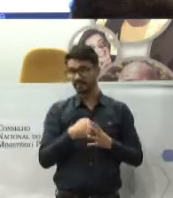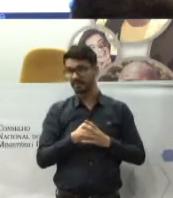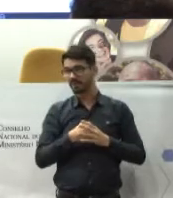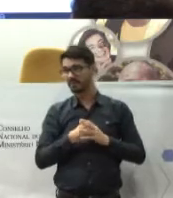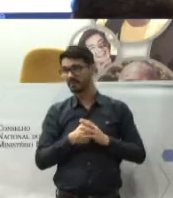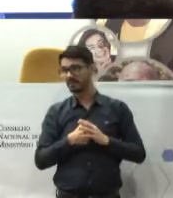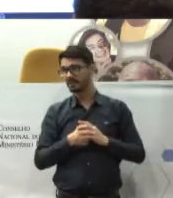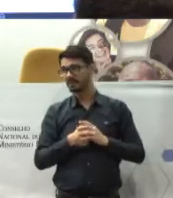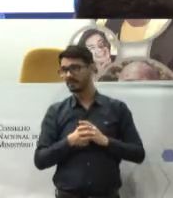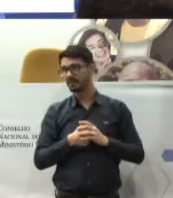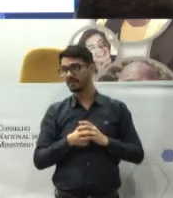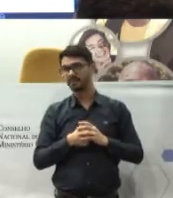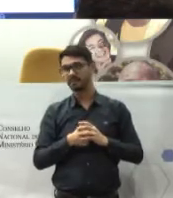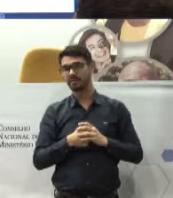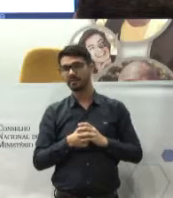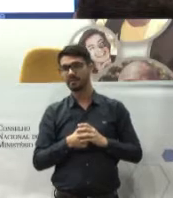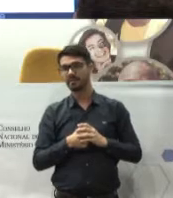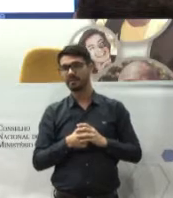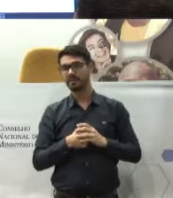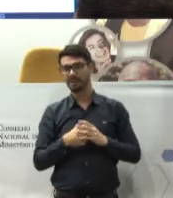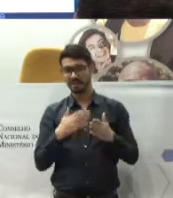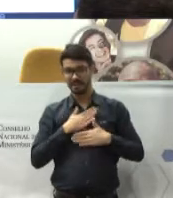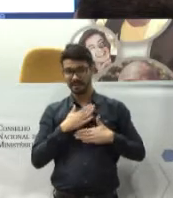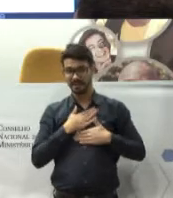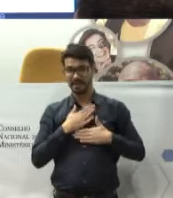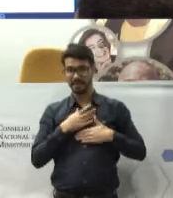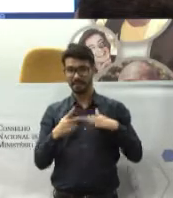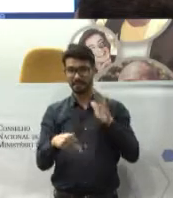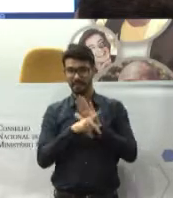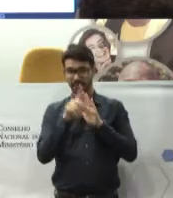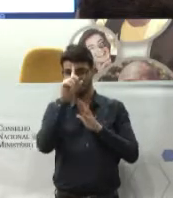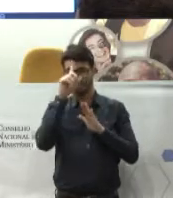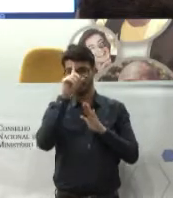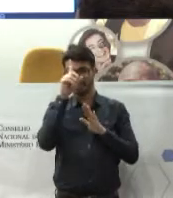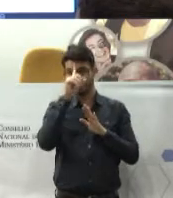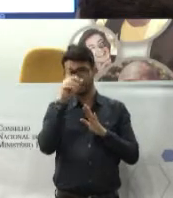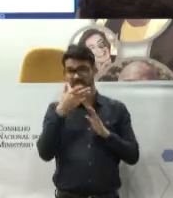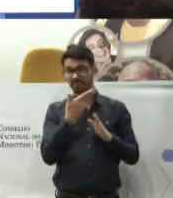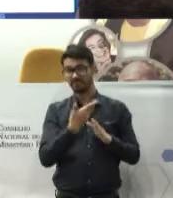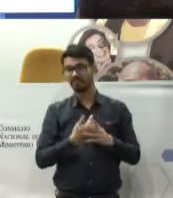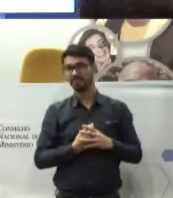está na nossa corrente sanguínea? Isso é do nosso dia a dia?